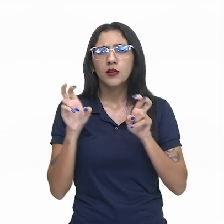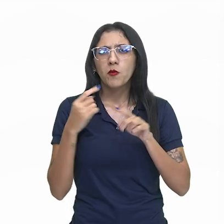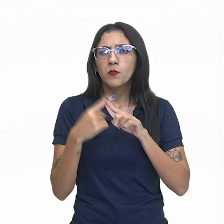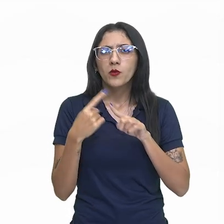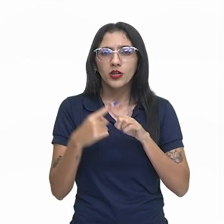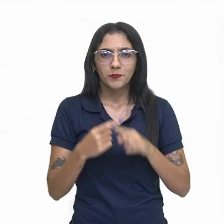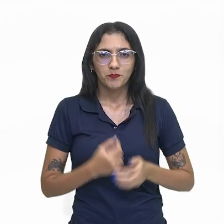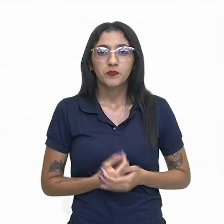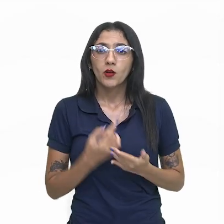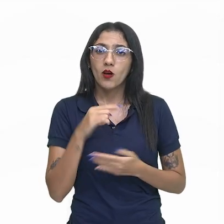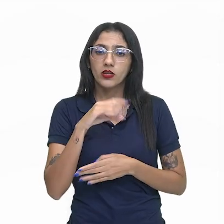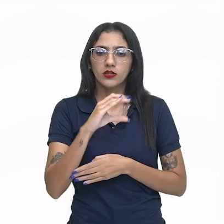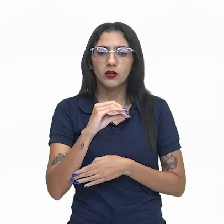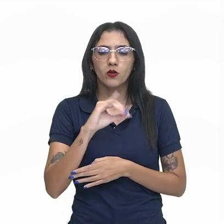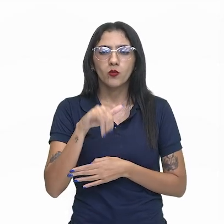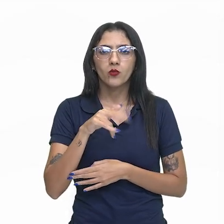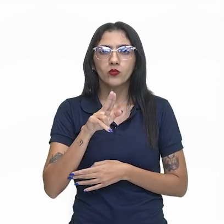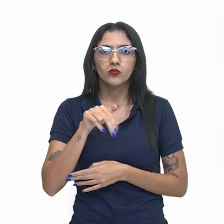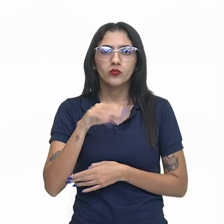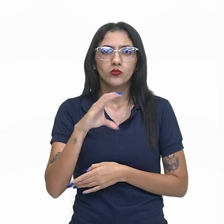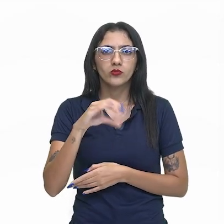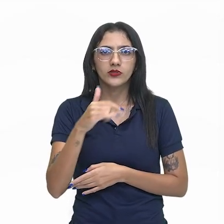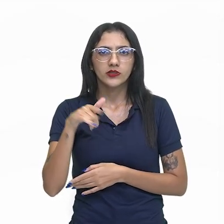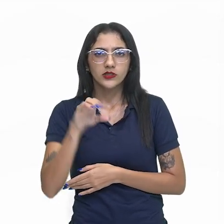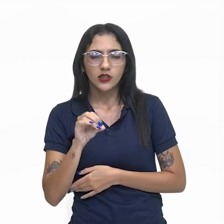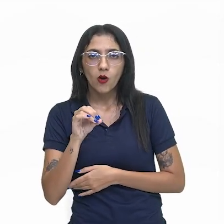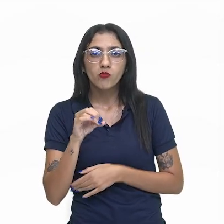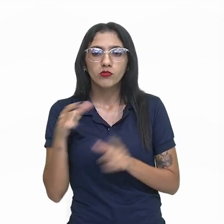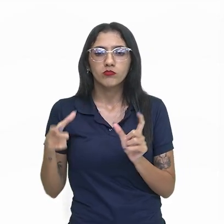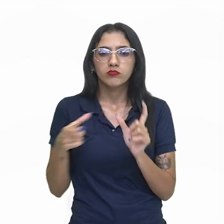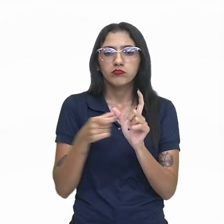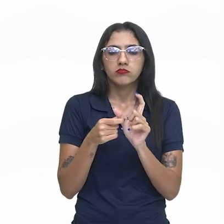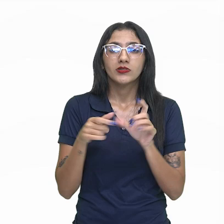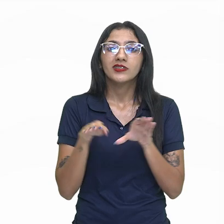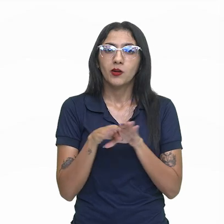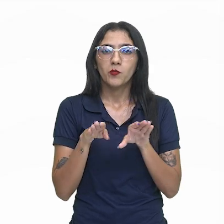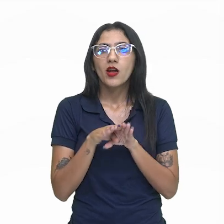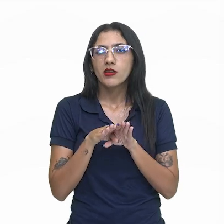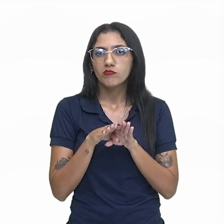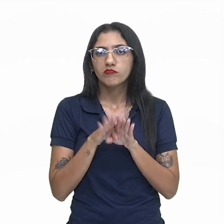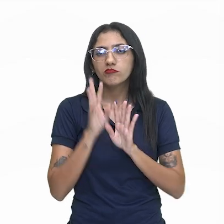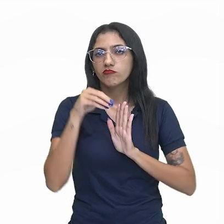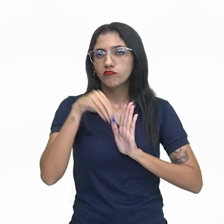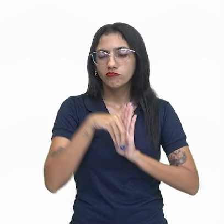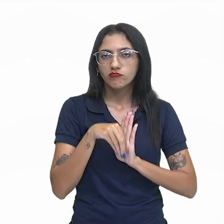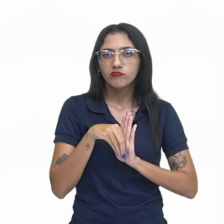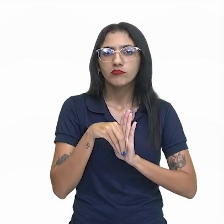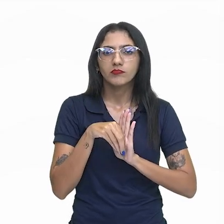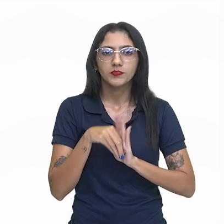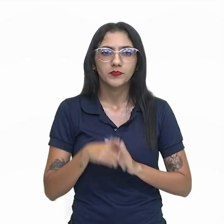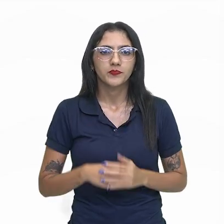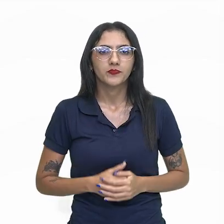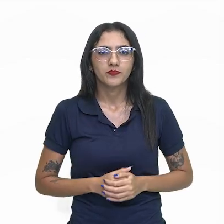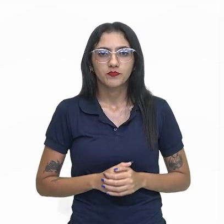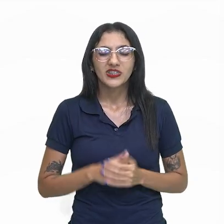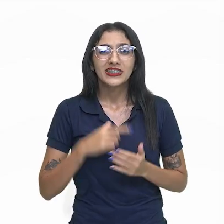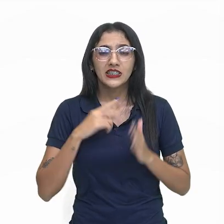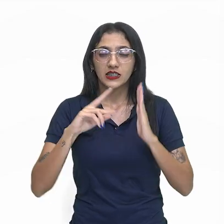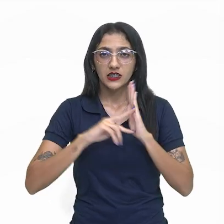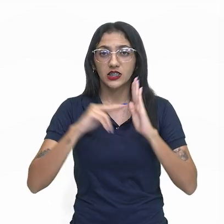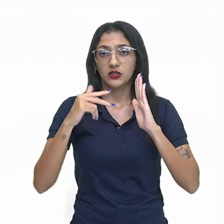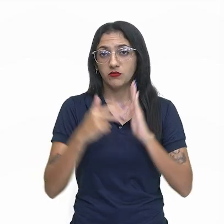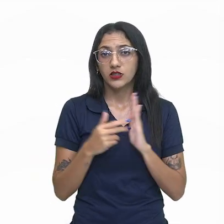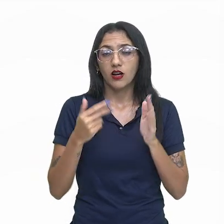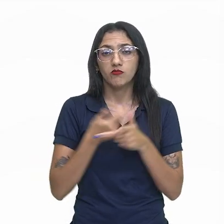as conjunções também trazem sentido aos textos. Então, elas vêm carregadas de